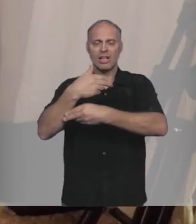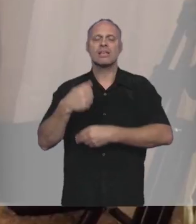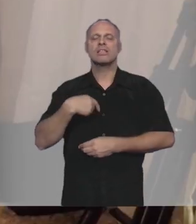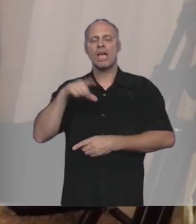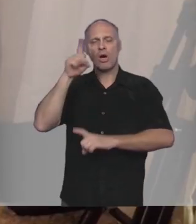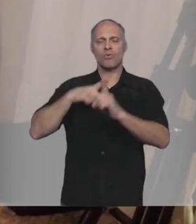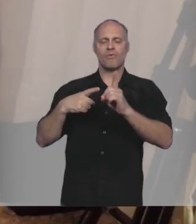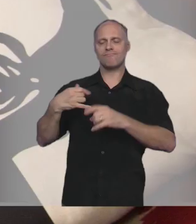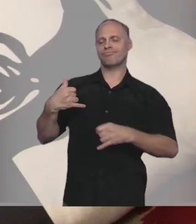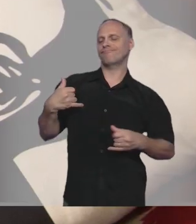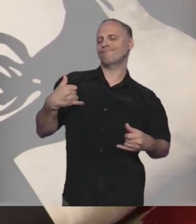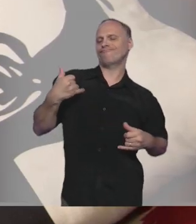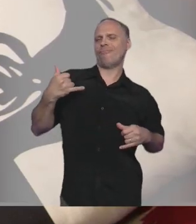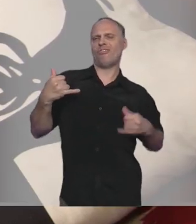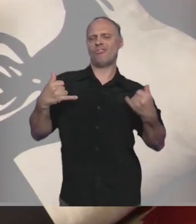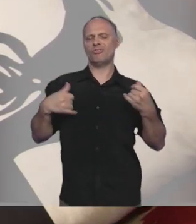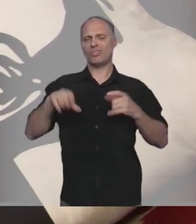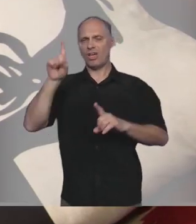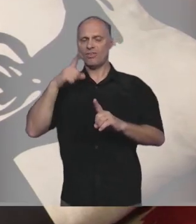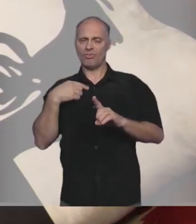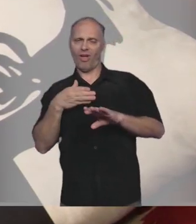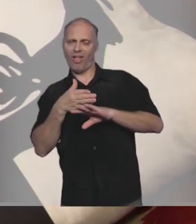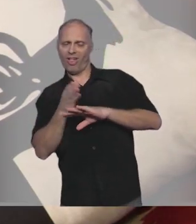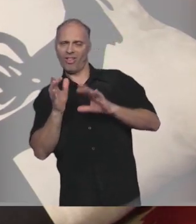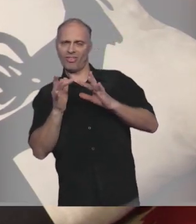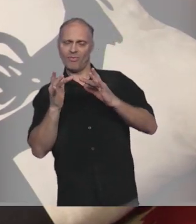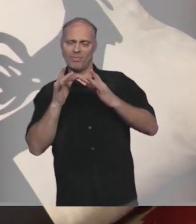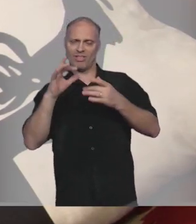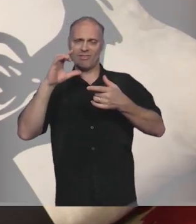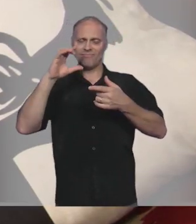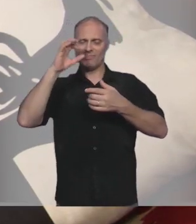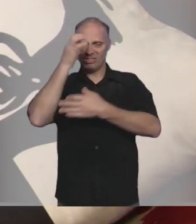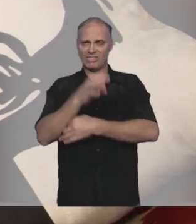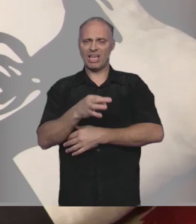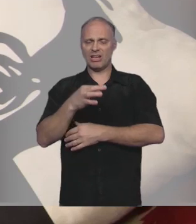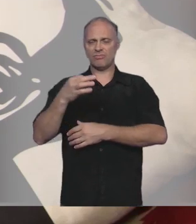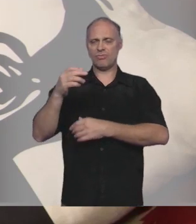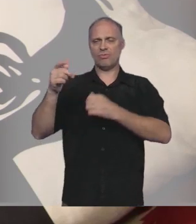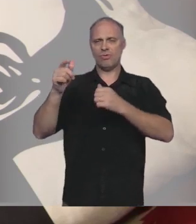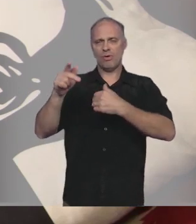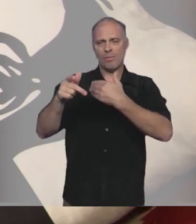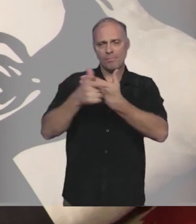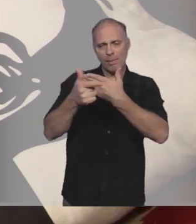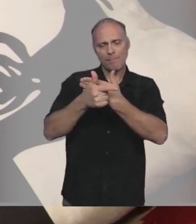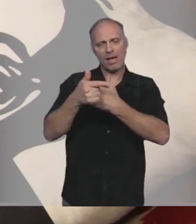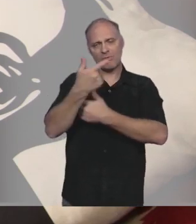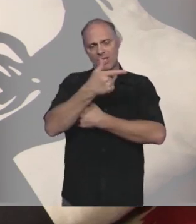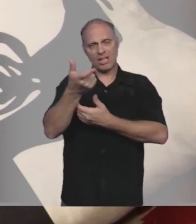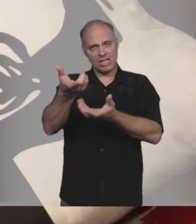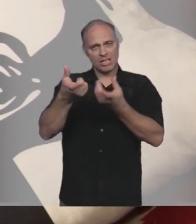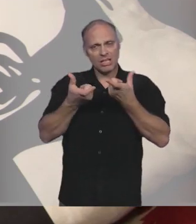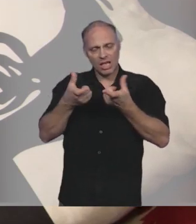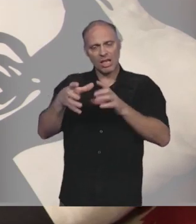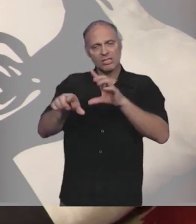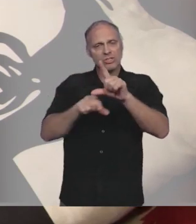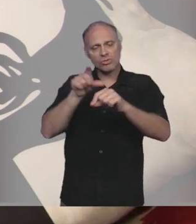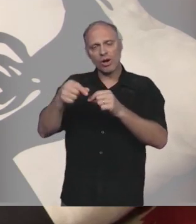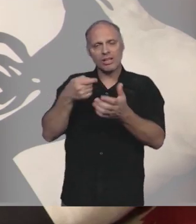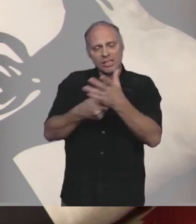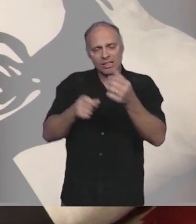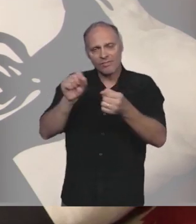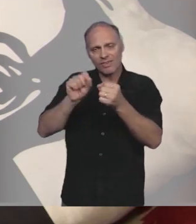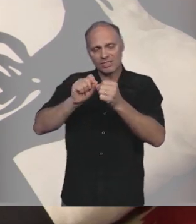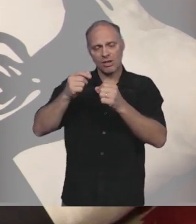que te enquadra dentro daquele planejamento dele e